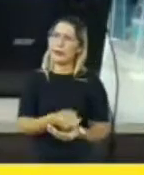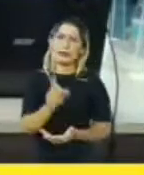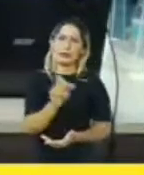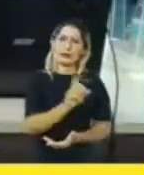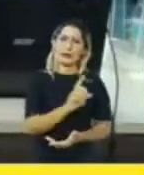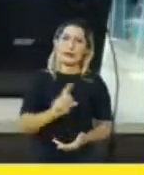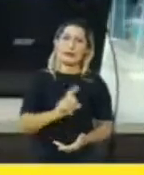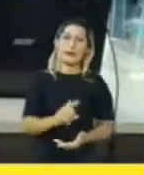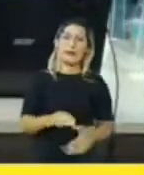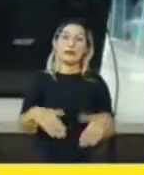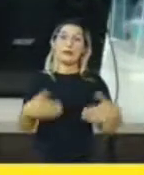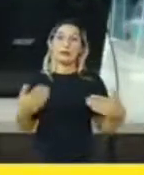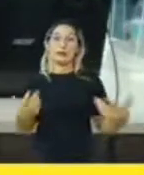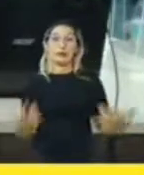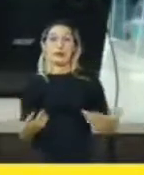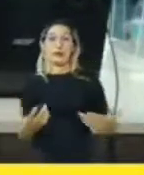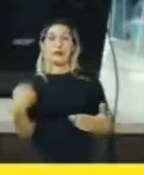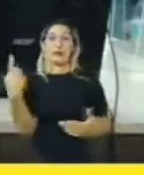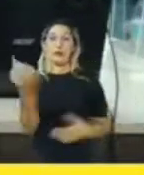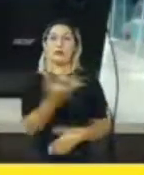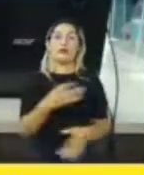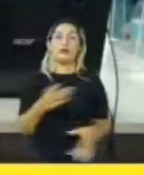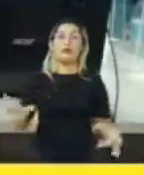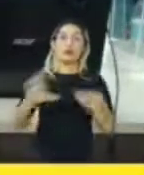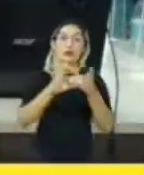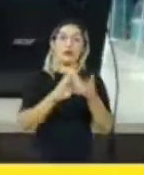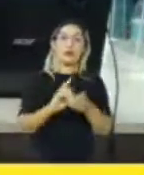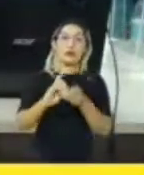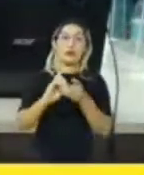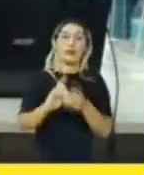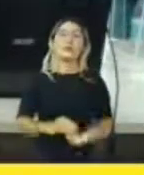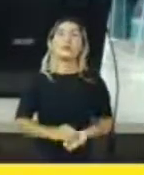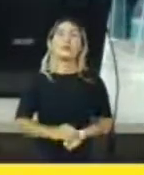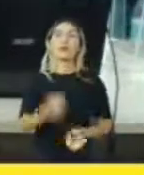vida da gente não é já que vivemos numa democracia continue discussão con